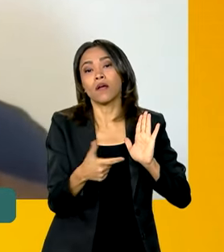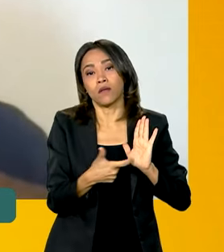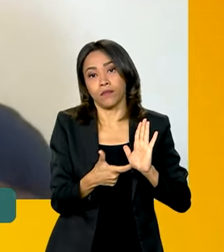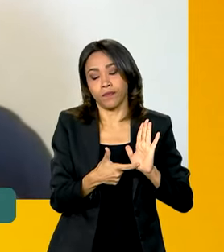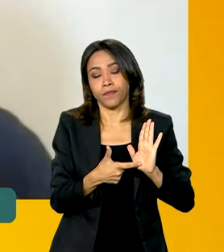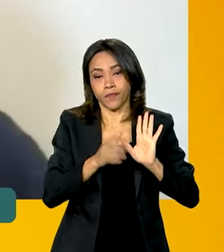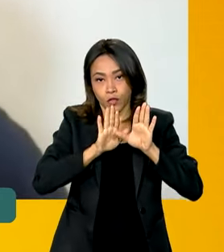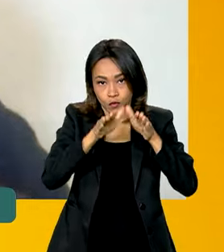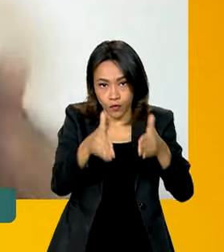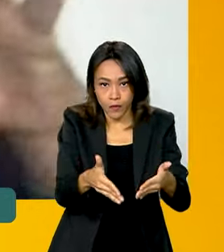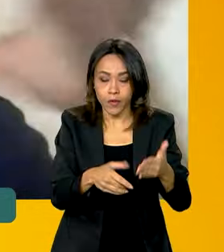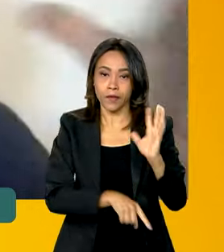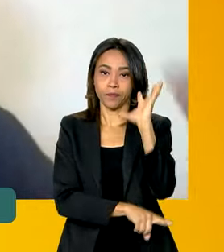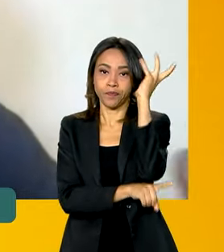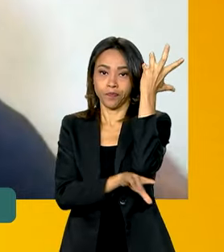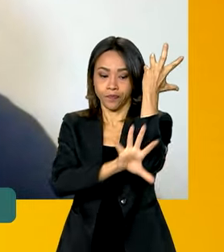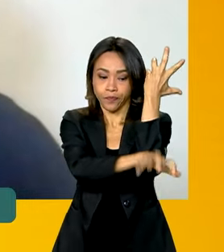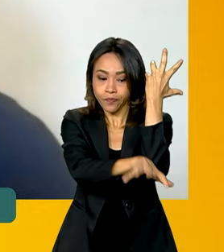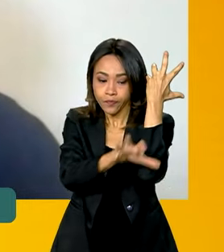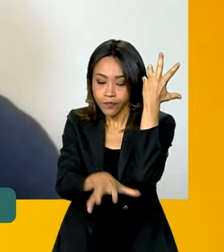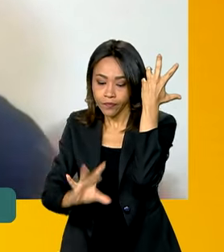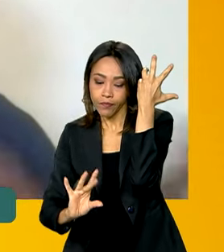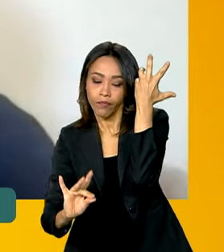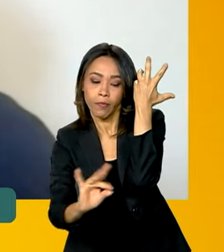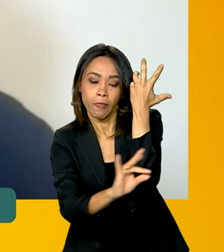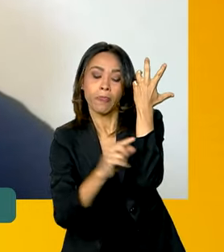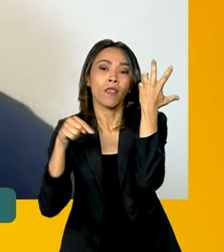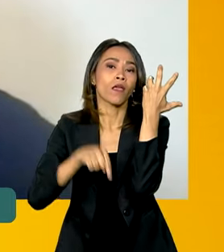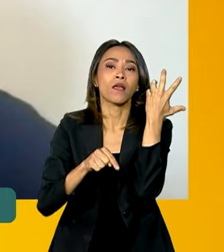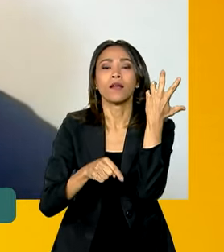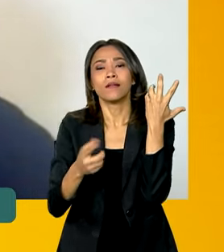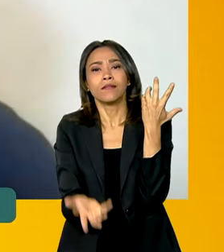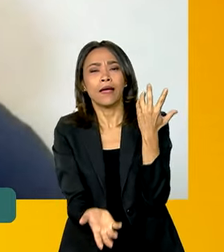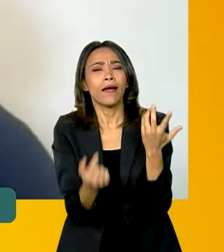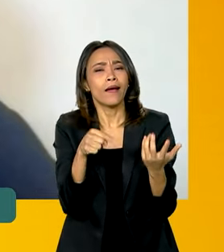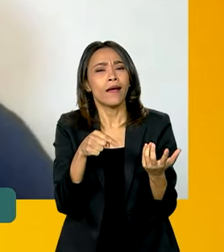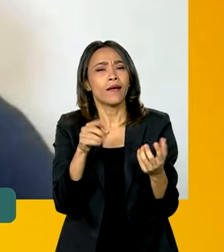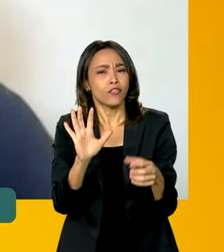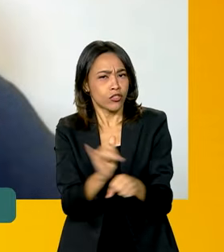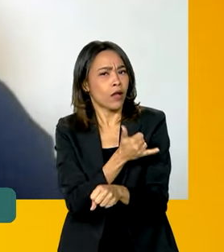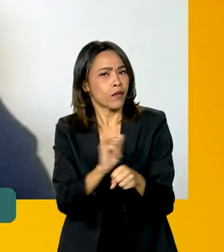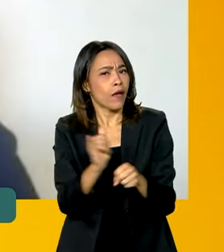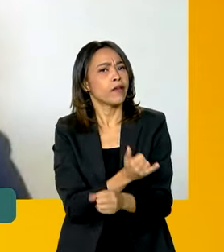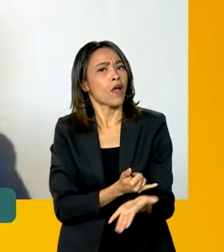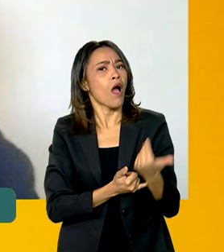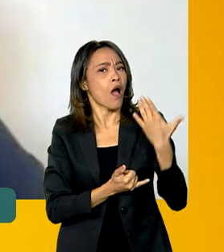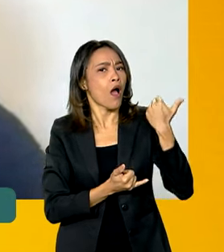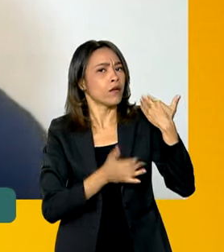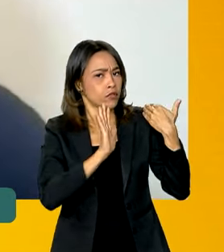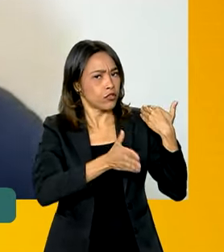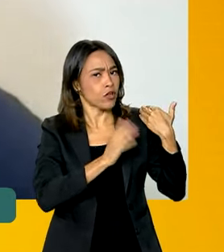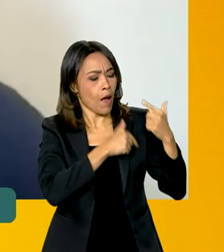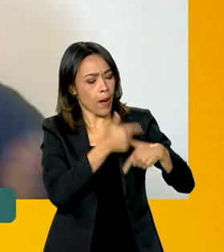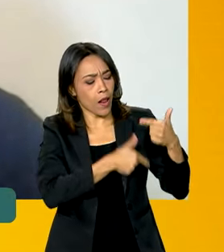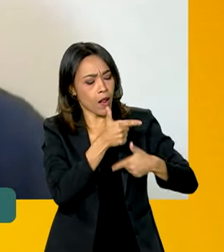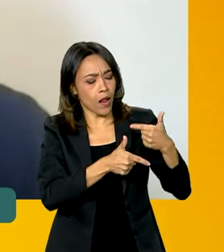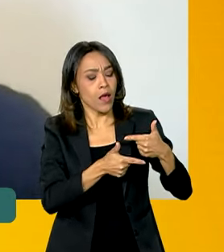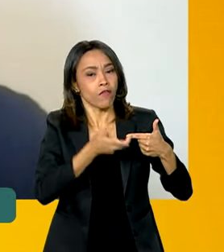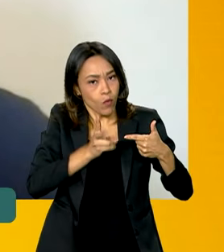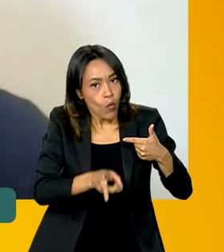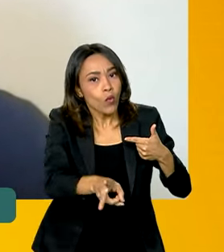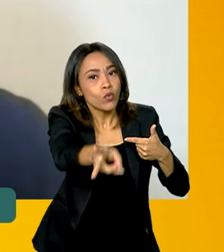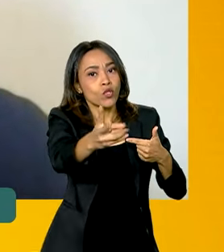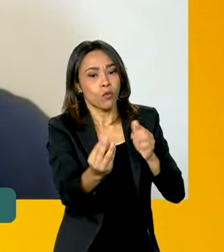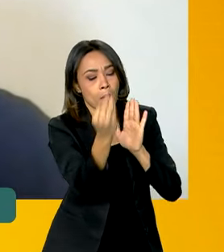Pró-Manguezal, ele visa trazer em seu bojo todas essas ações que já estavam sendo feitas e vão continuar a